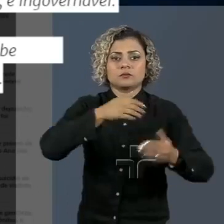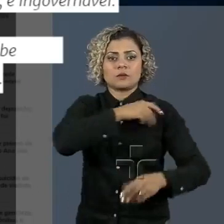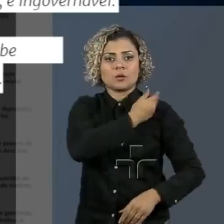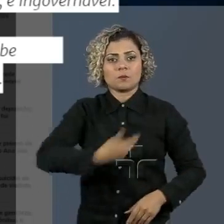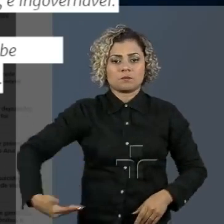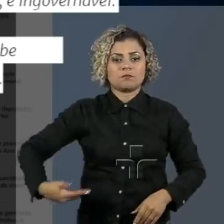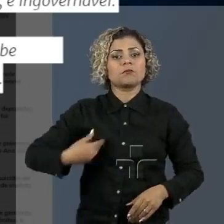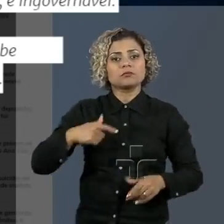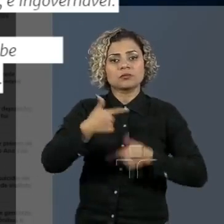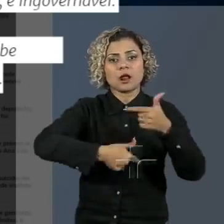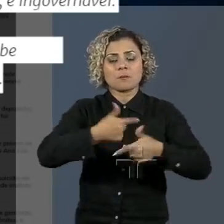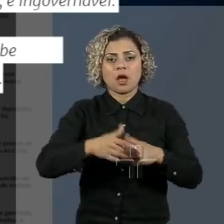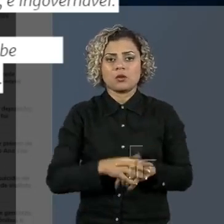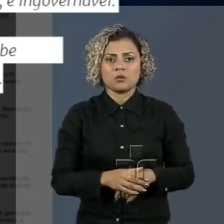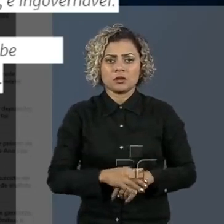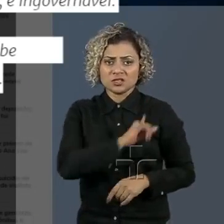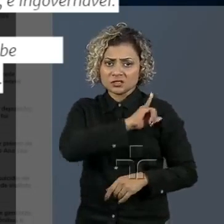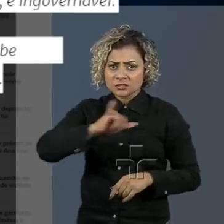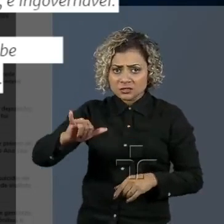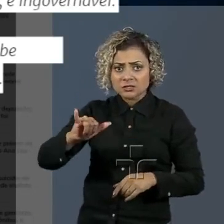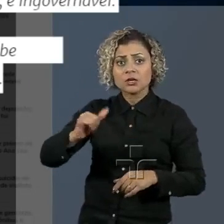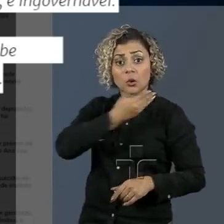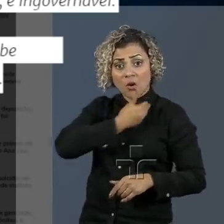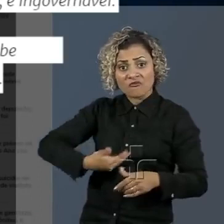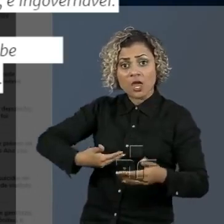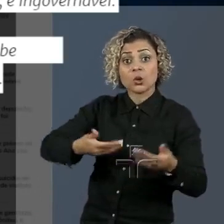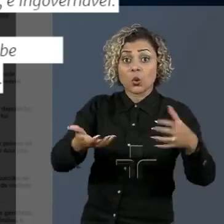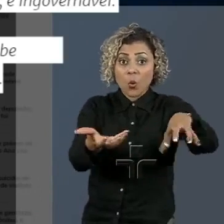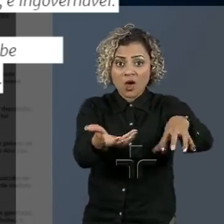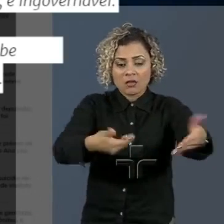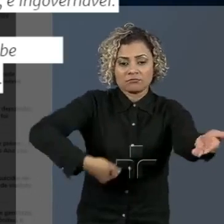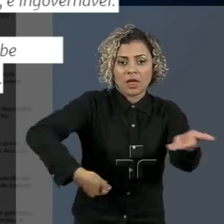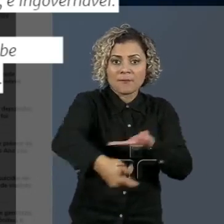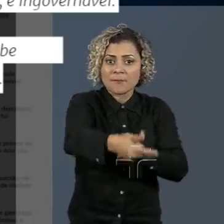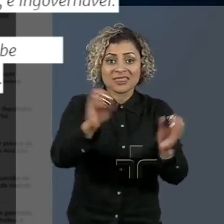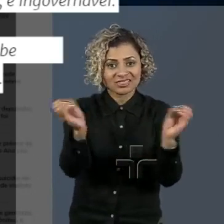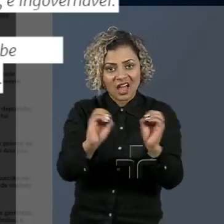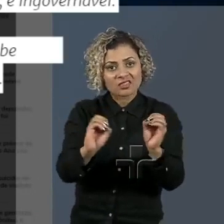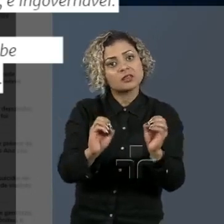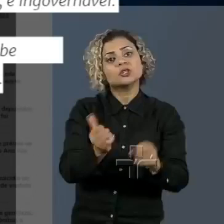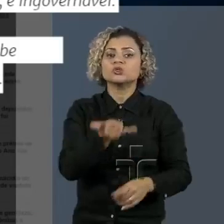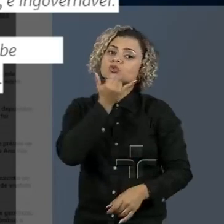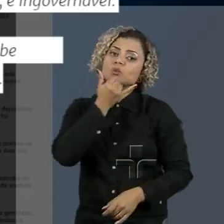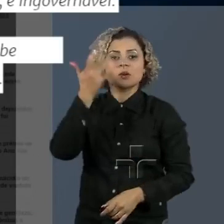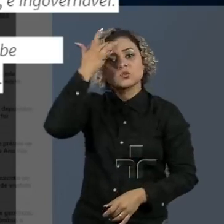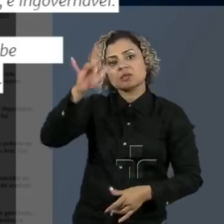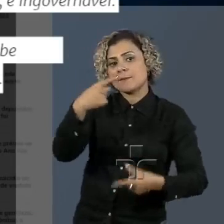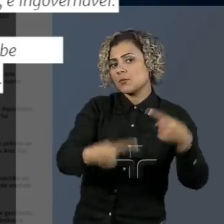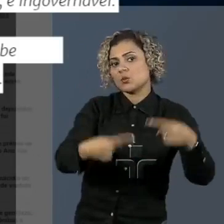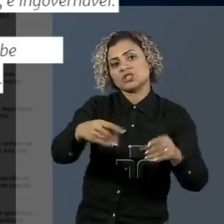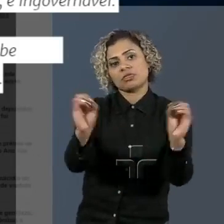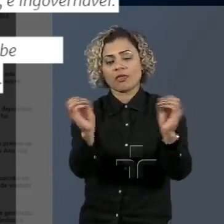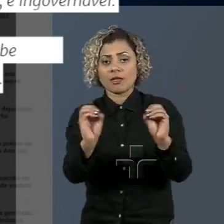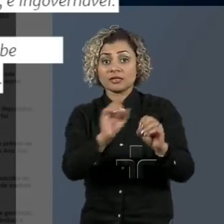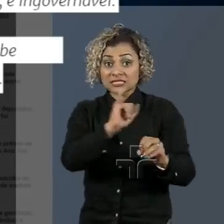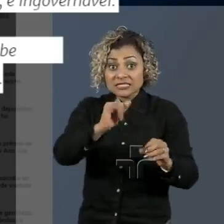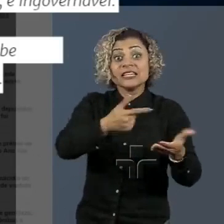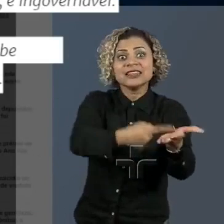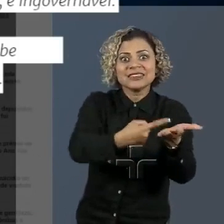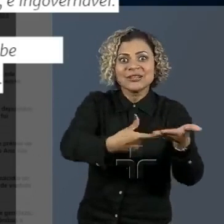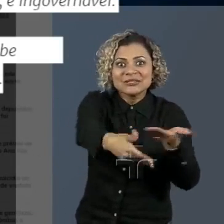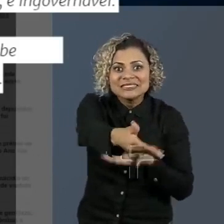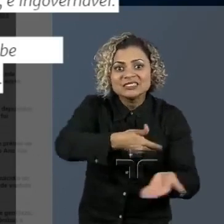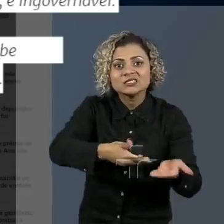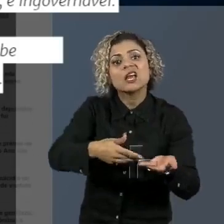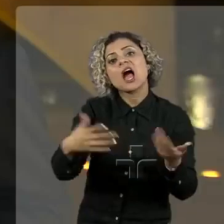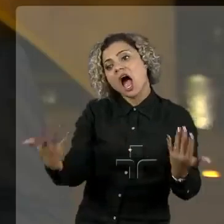conclui: se um governo não negocia com o Congresso, é considerado amador e não sabe fazer política. E se negocia, sucumbiu à